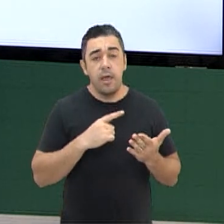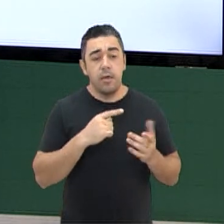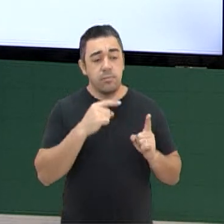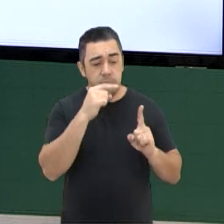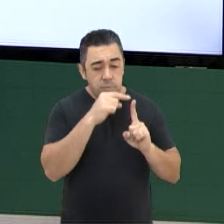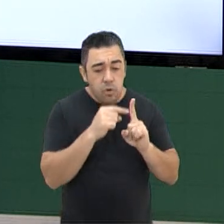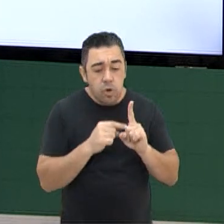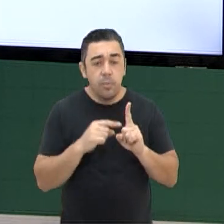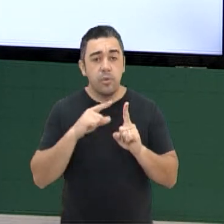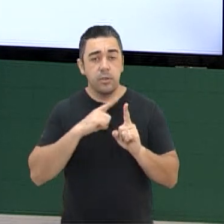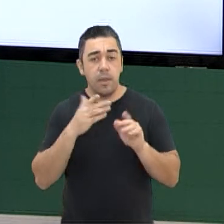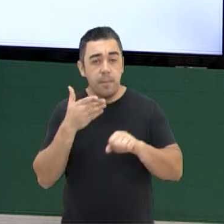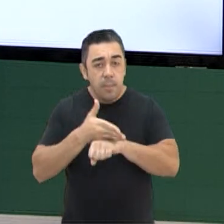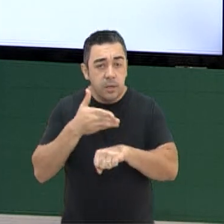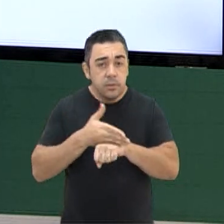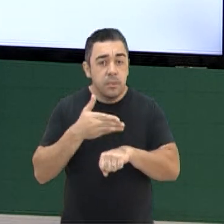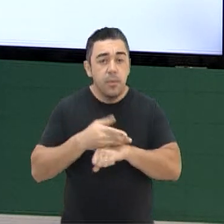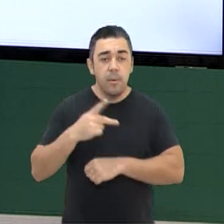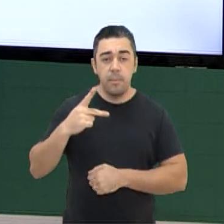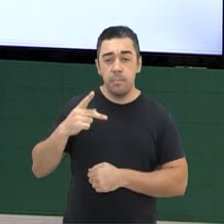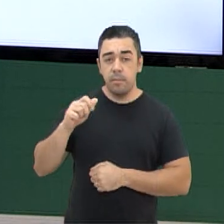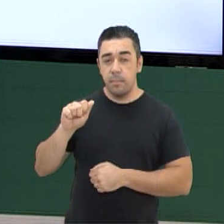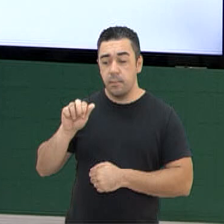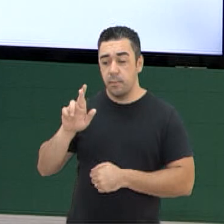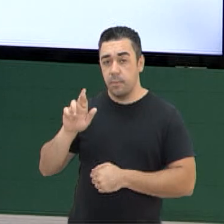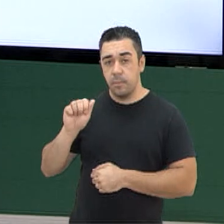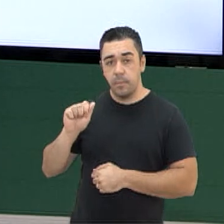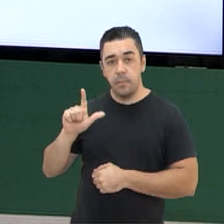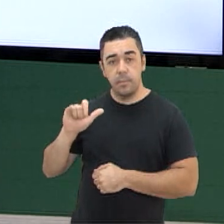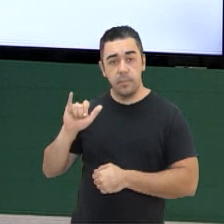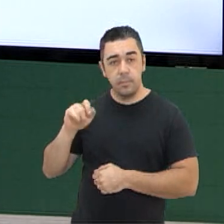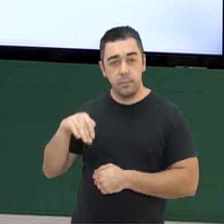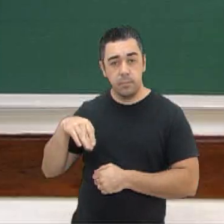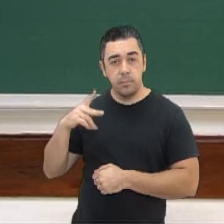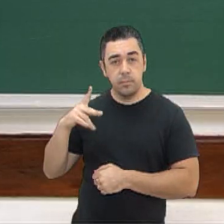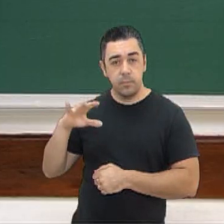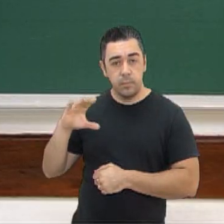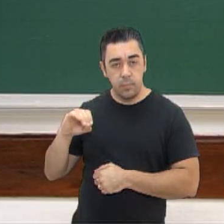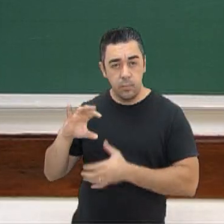dos Jogos Paralímpicos e vem conhecendo cada uma delas.